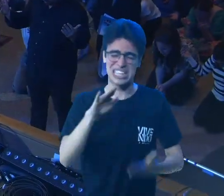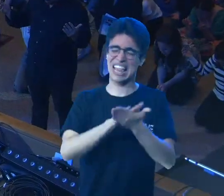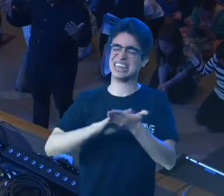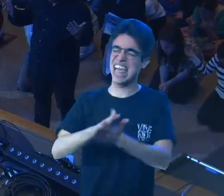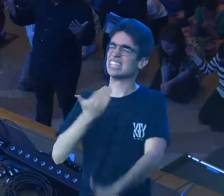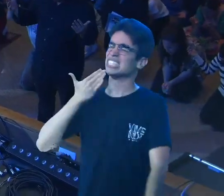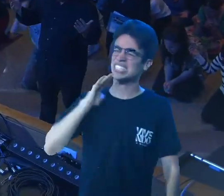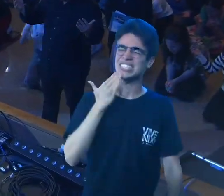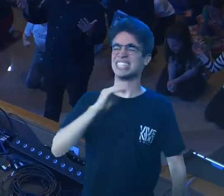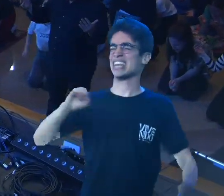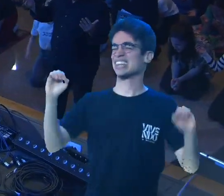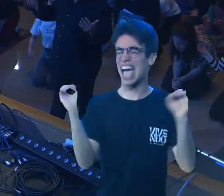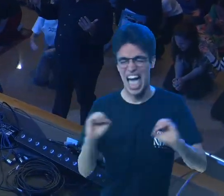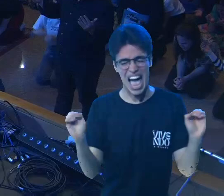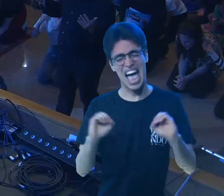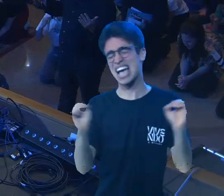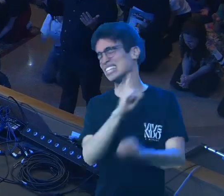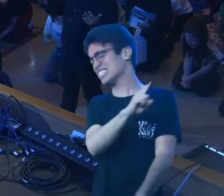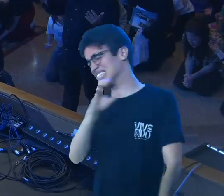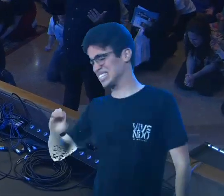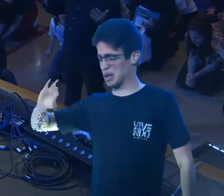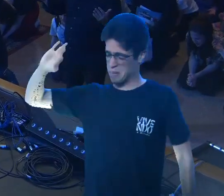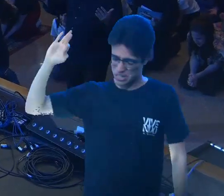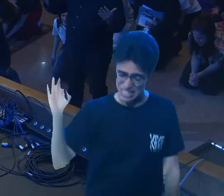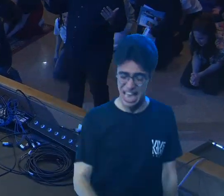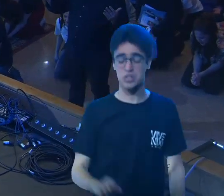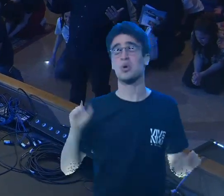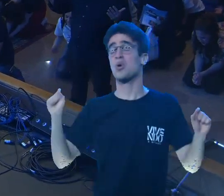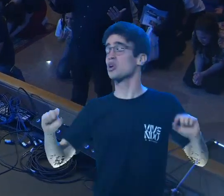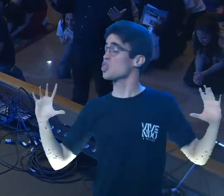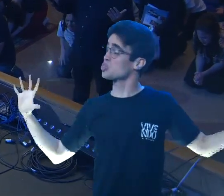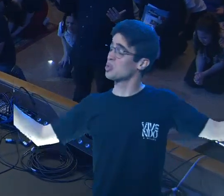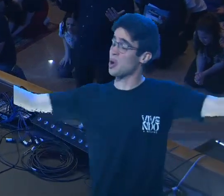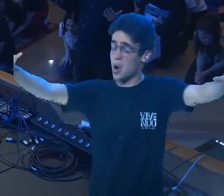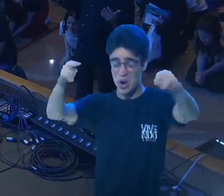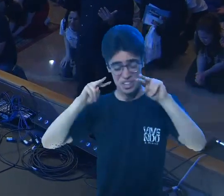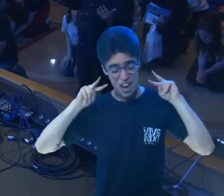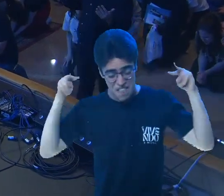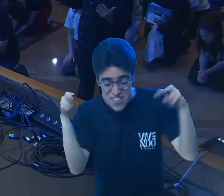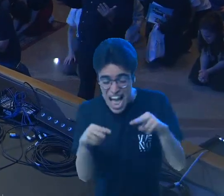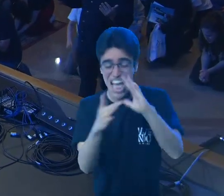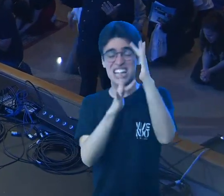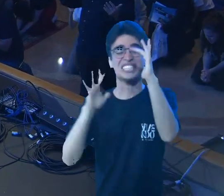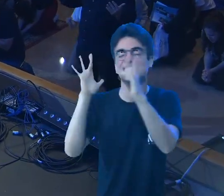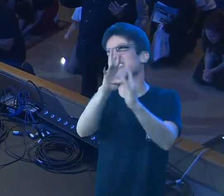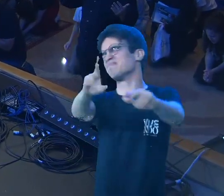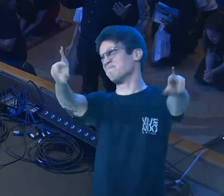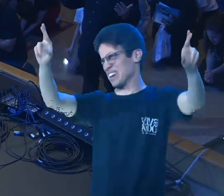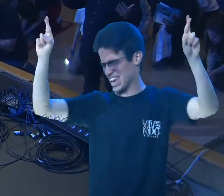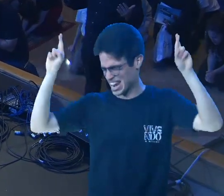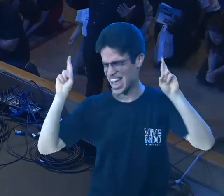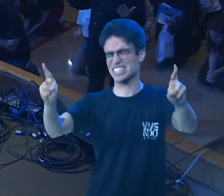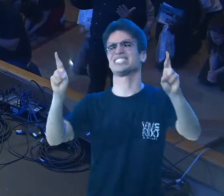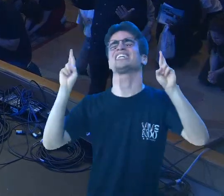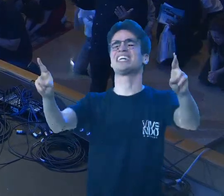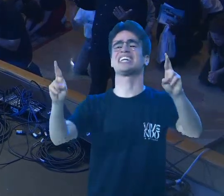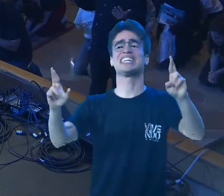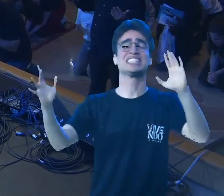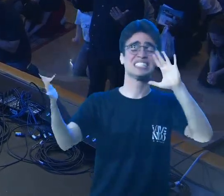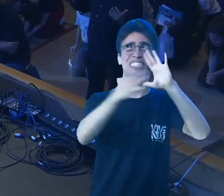imaculada e completa. Para onde os povos olham e dizem: há esperança,